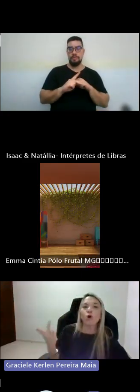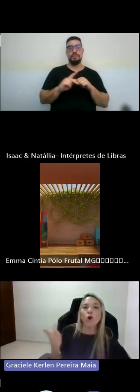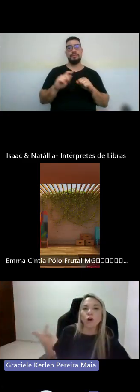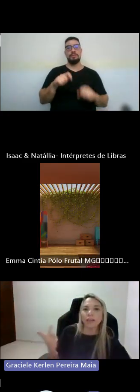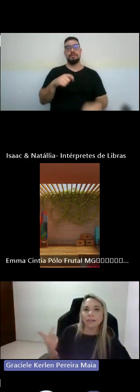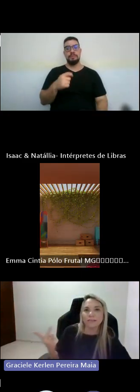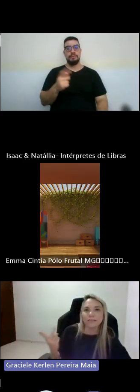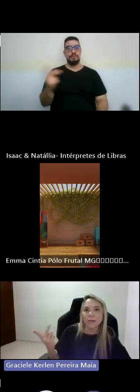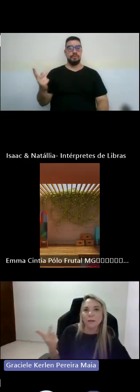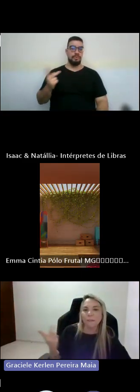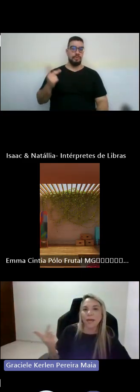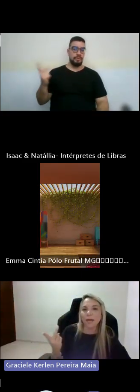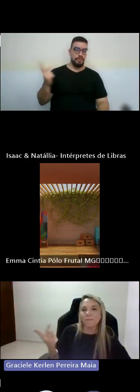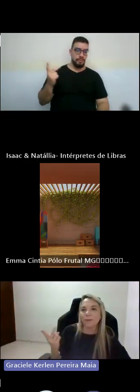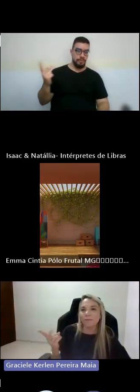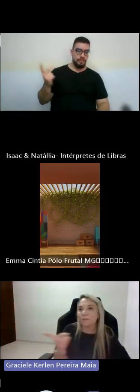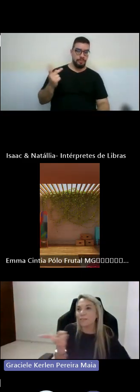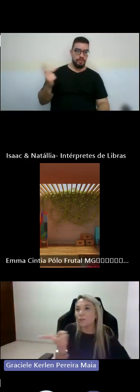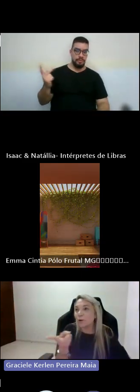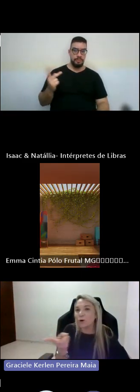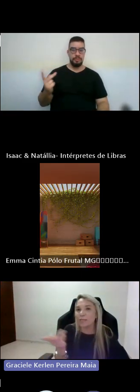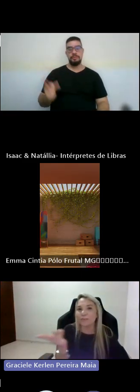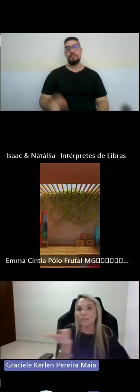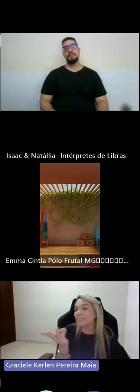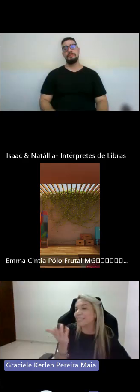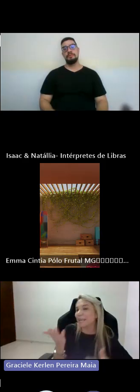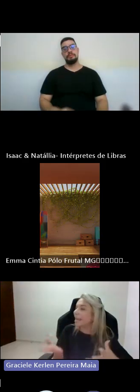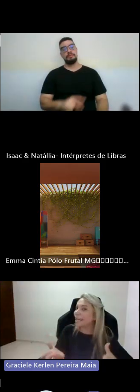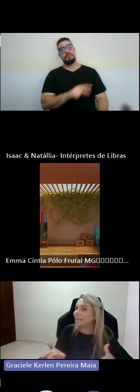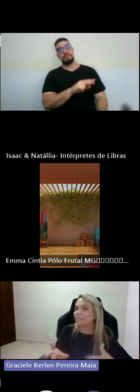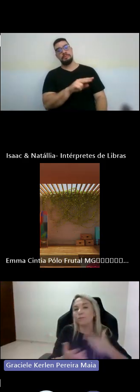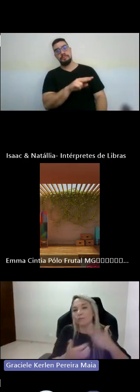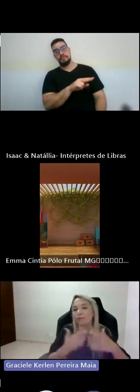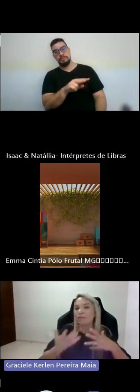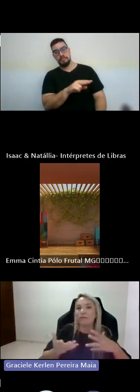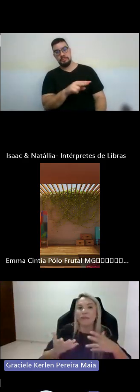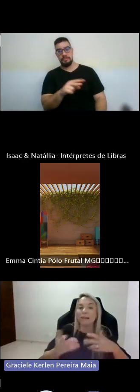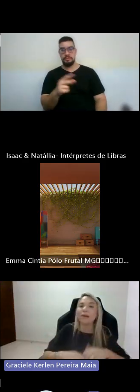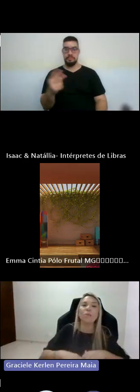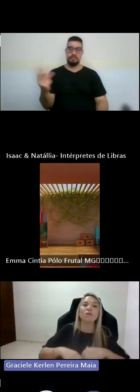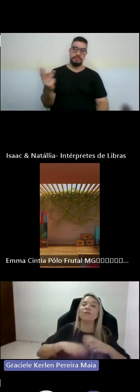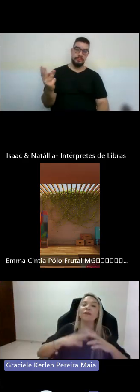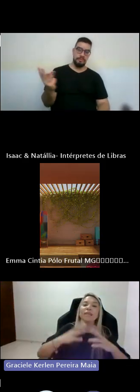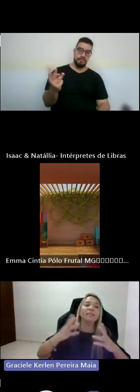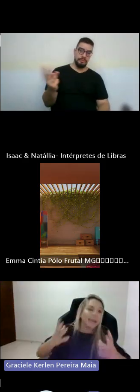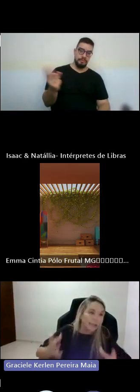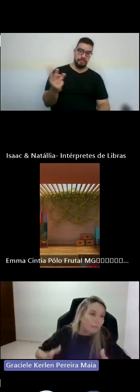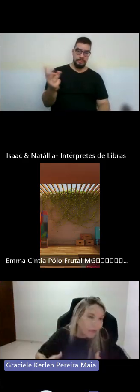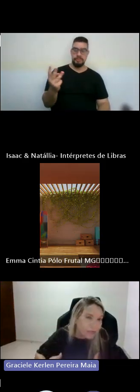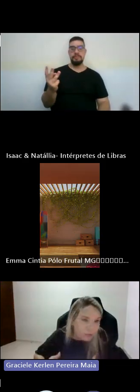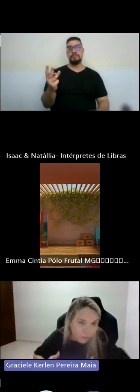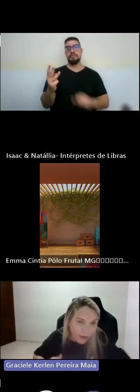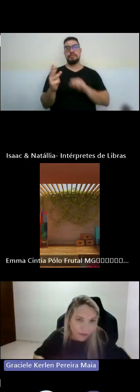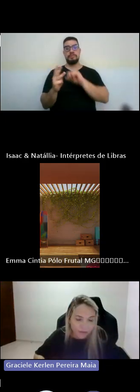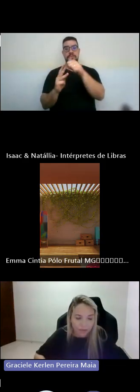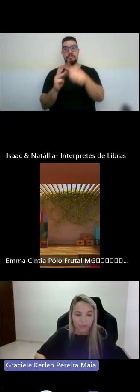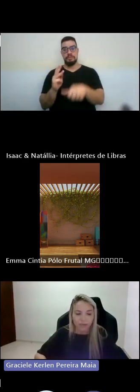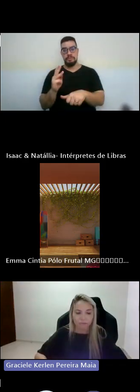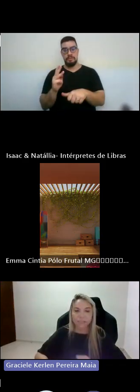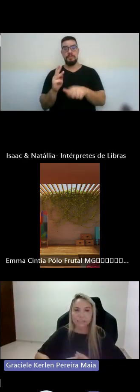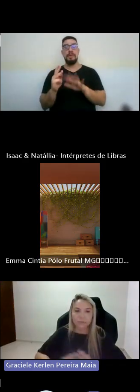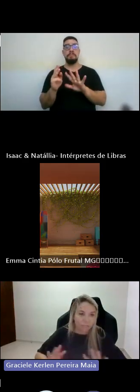nós dois, né? Vocês dois, vocês três, modifica, mas não modifica internamente uma